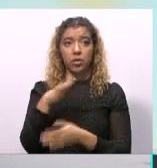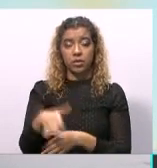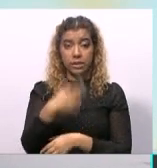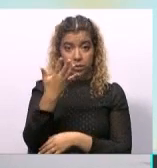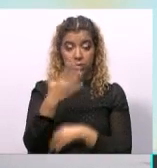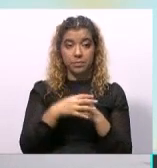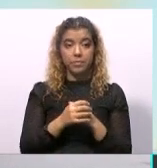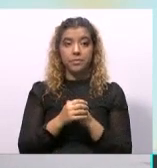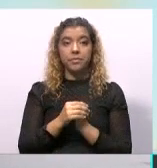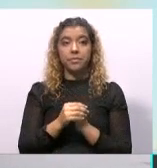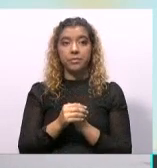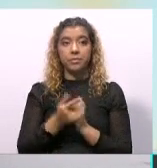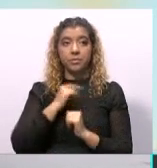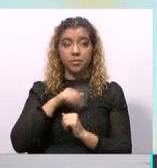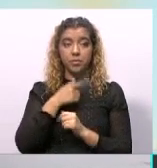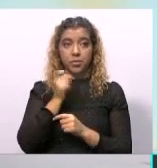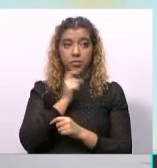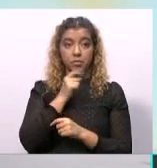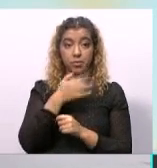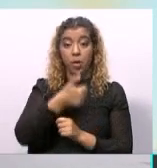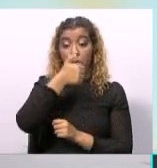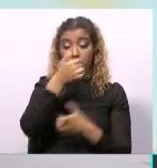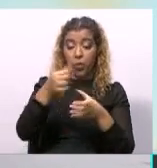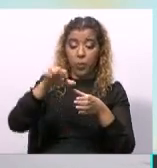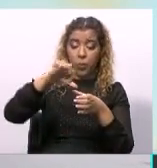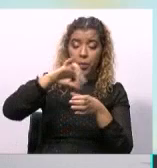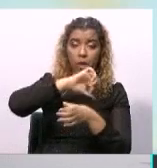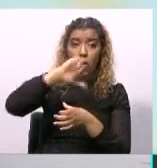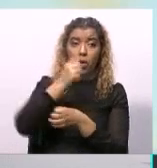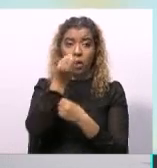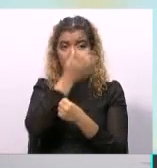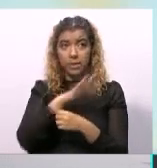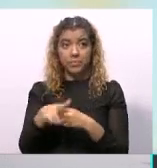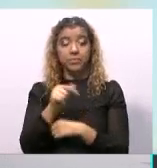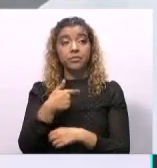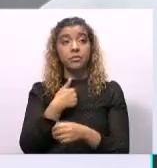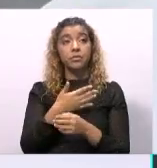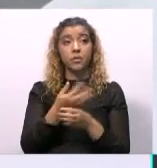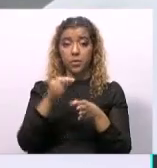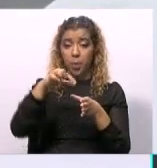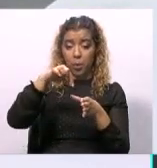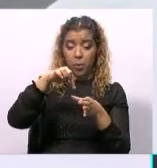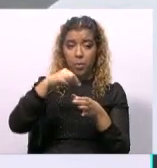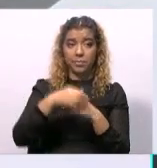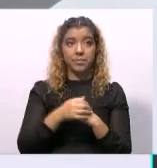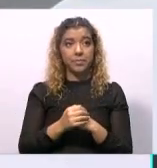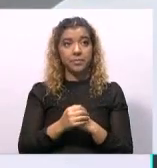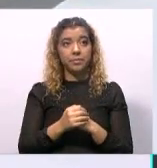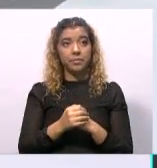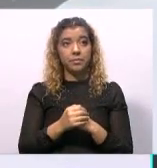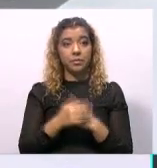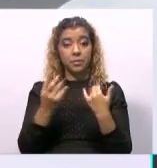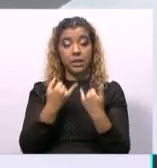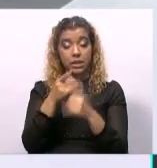5 e podemos encher logo de seguida com óleo vegetal e a partir desse momento, só colocar aqui um bocadinho,